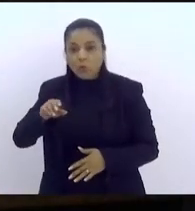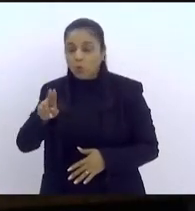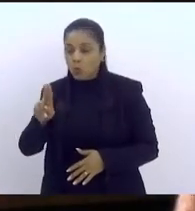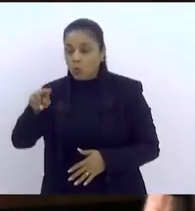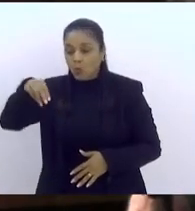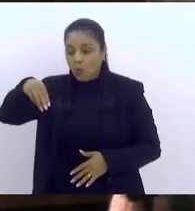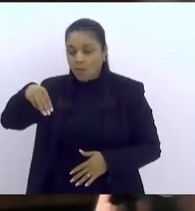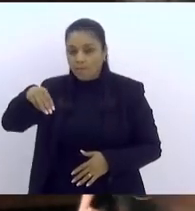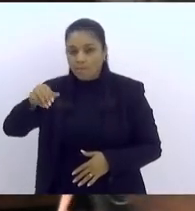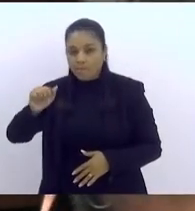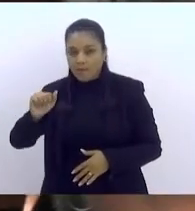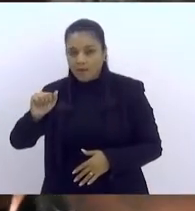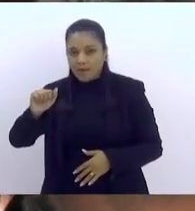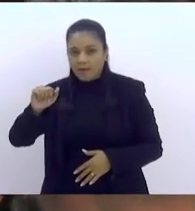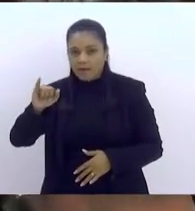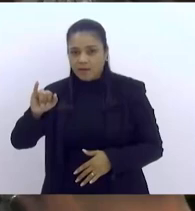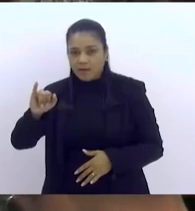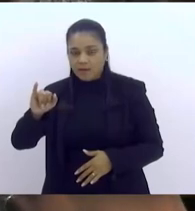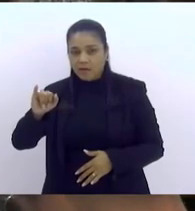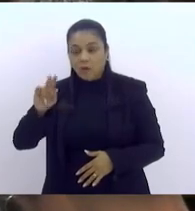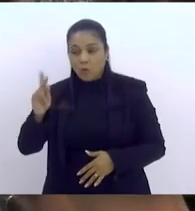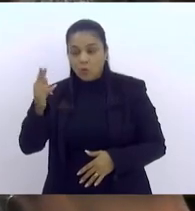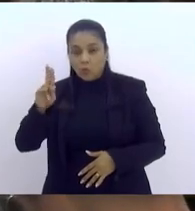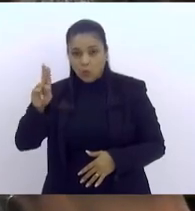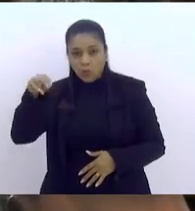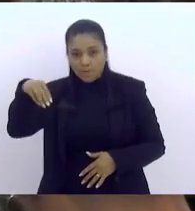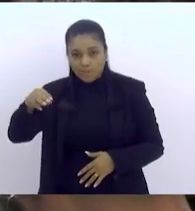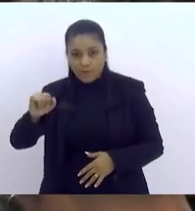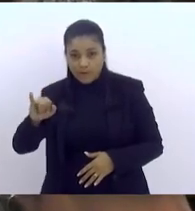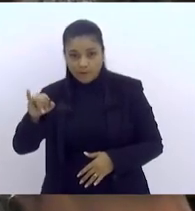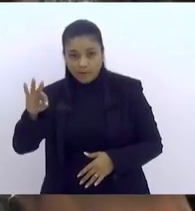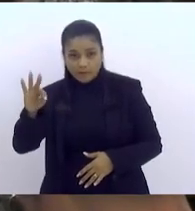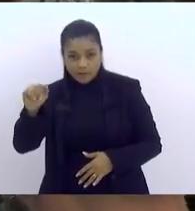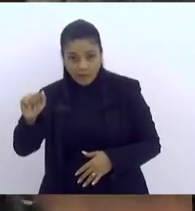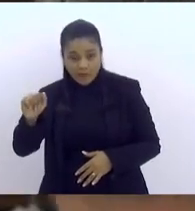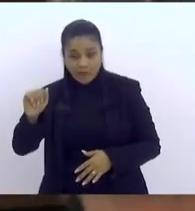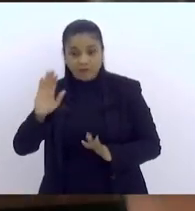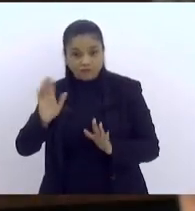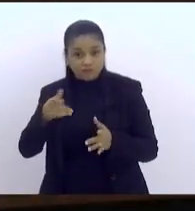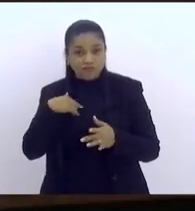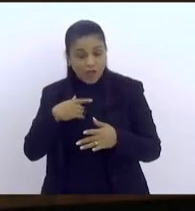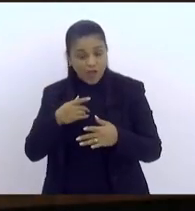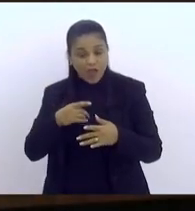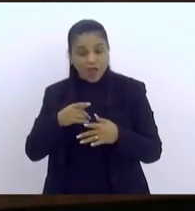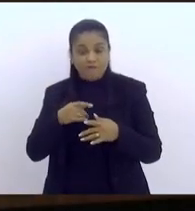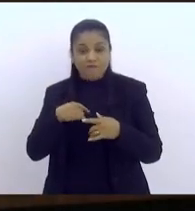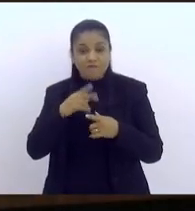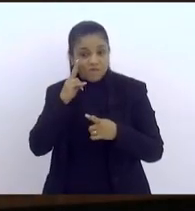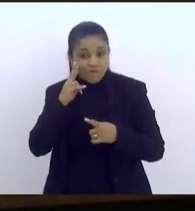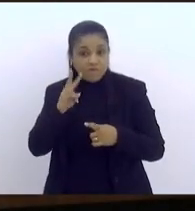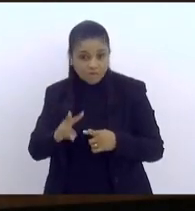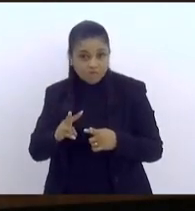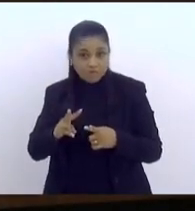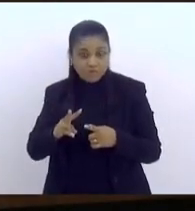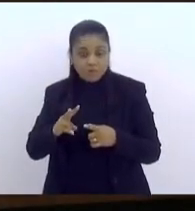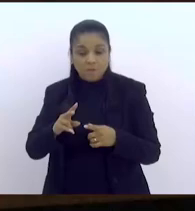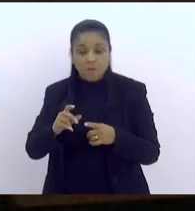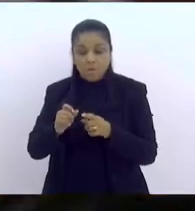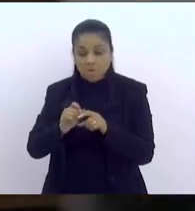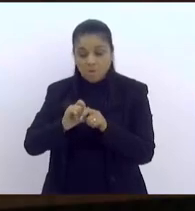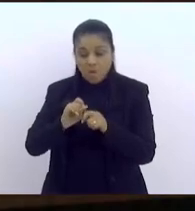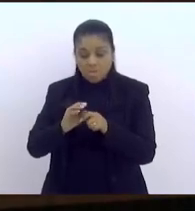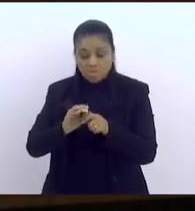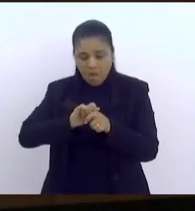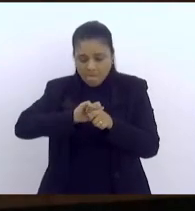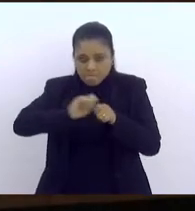bombas na casa dos magos, na rua Maitá, quase na boca do Rebouças, de gente que se